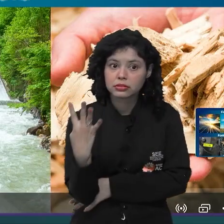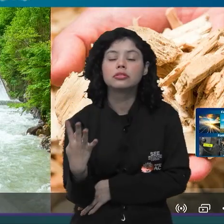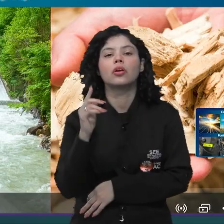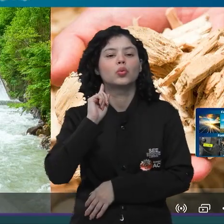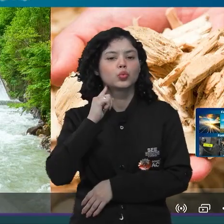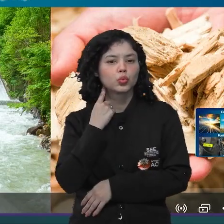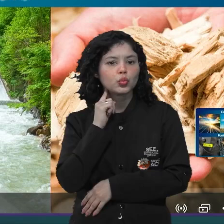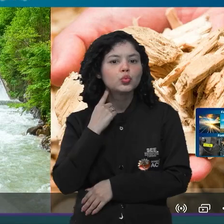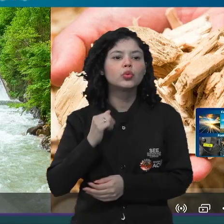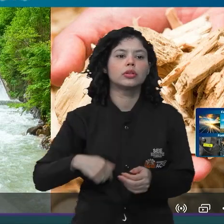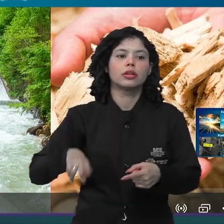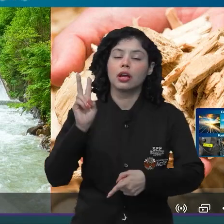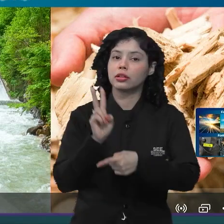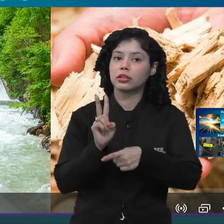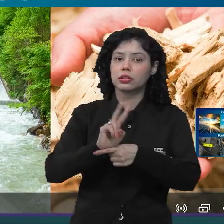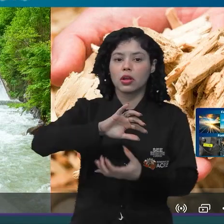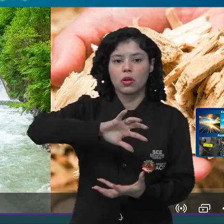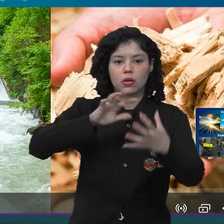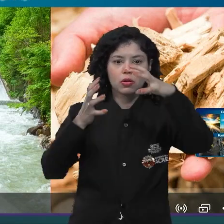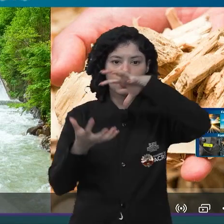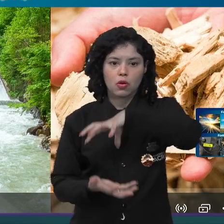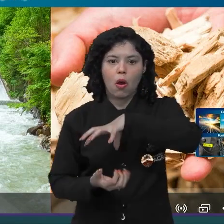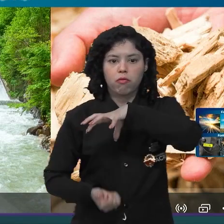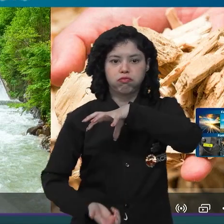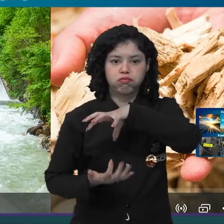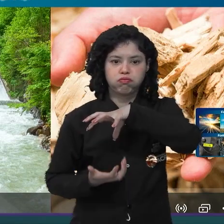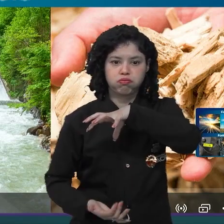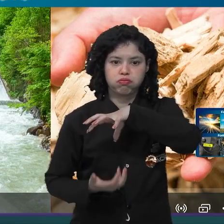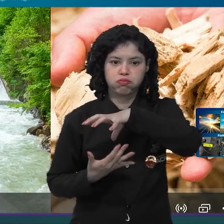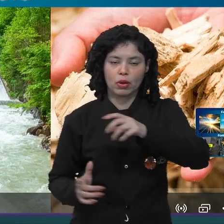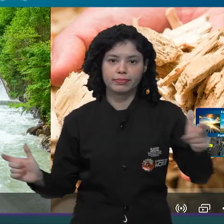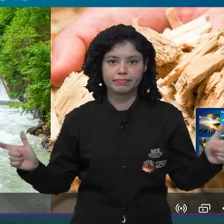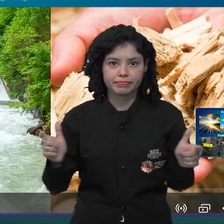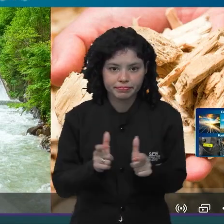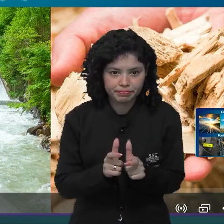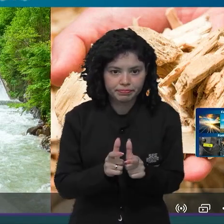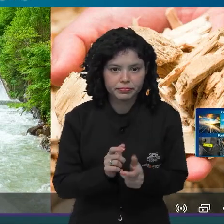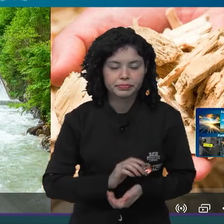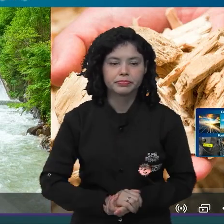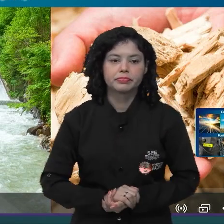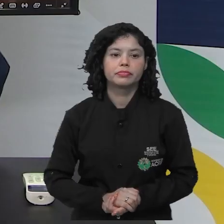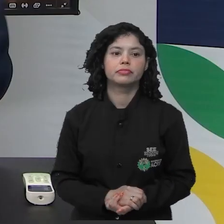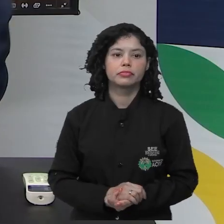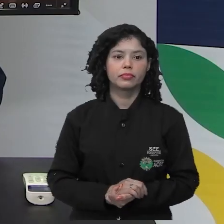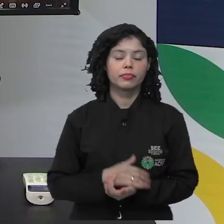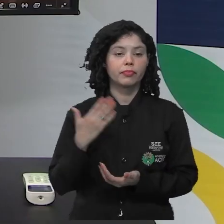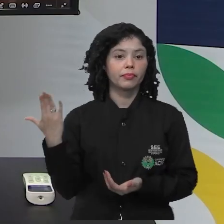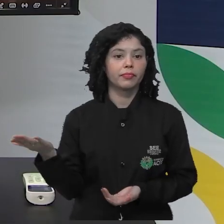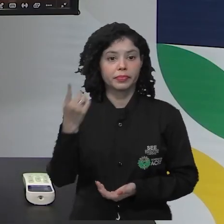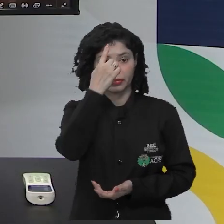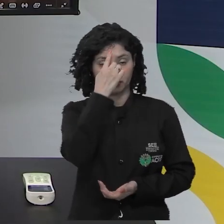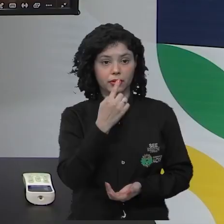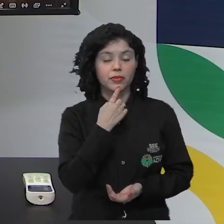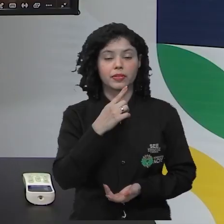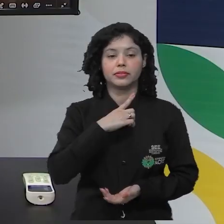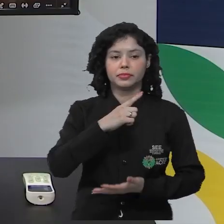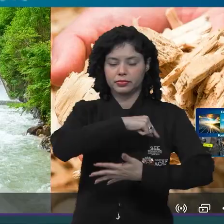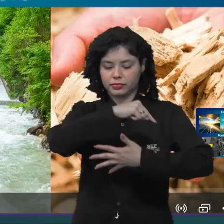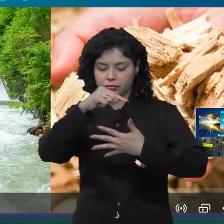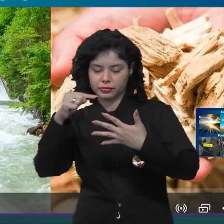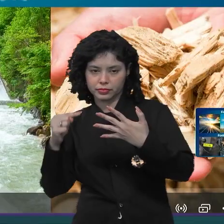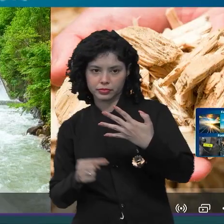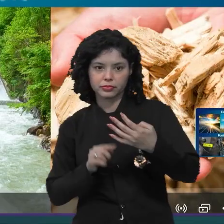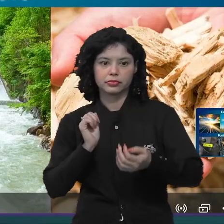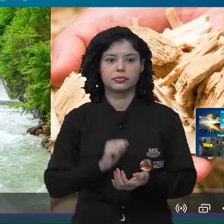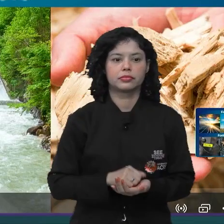de poluentes, além de ajudar ali na redução do aquecimento global. Então aqui, ó, nessa imagem a gente já tem ali